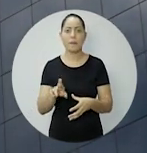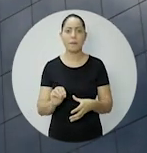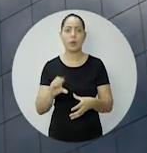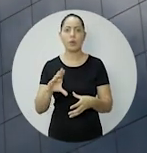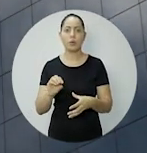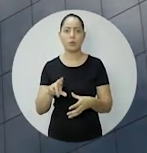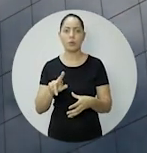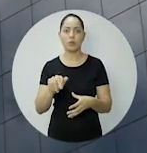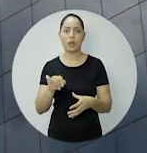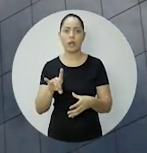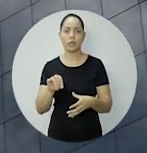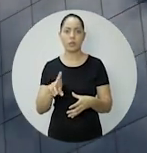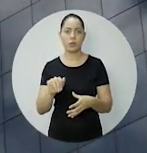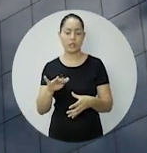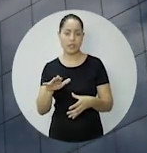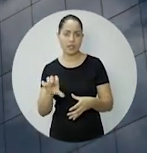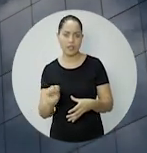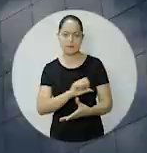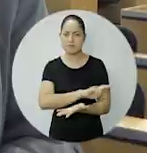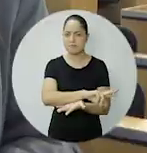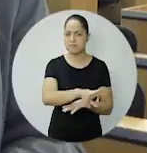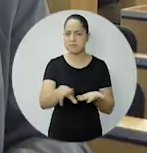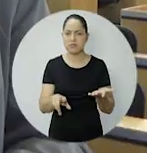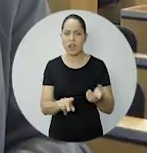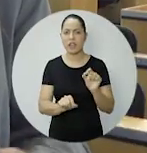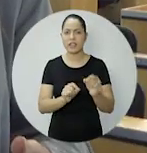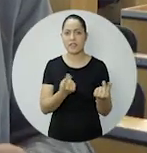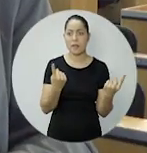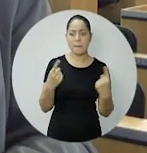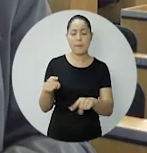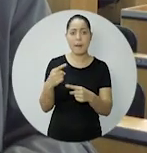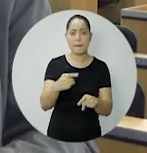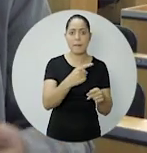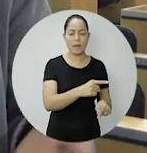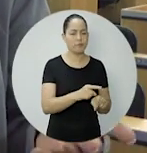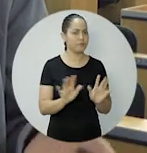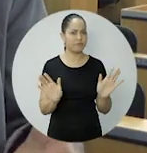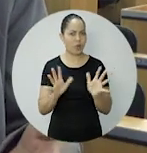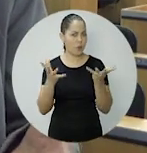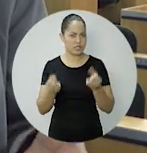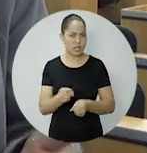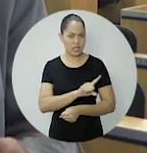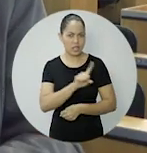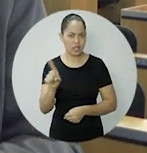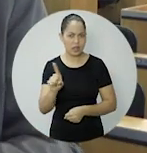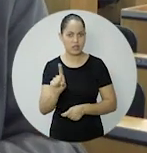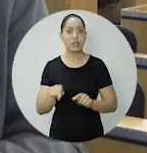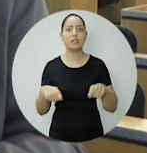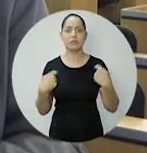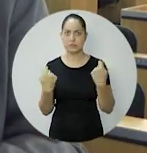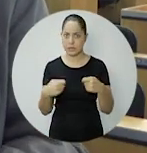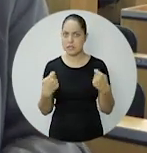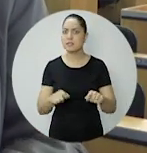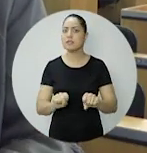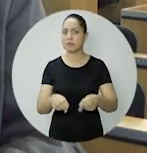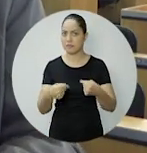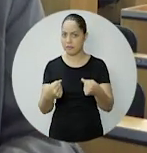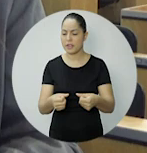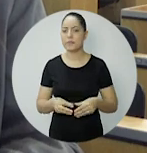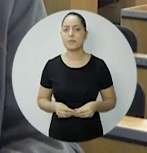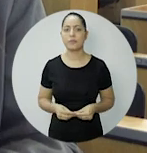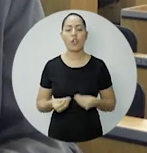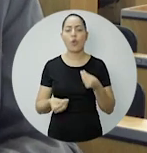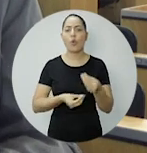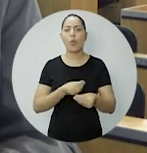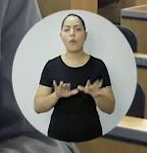por parte de agentes públicos. A proposta é utilizar a ação civil pública como instrumento de defesa. Naqueles